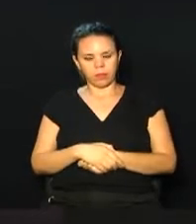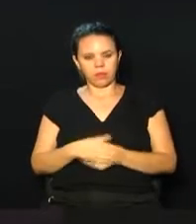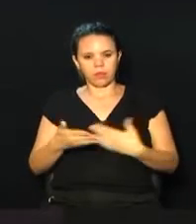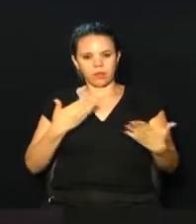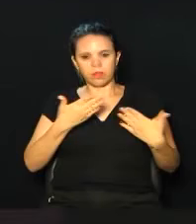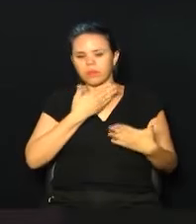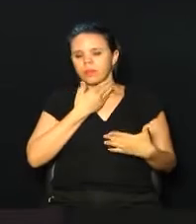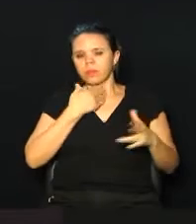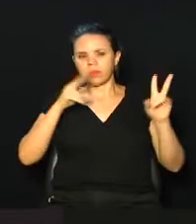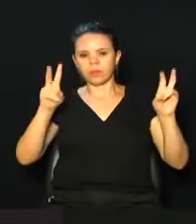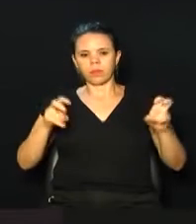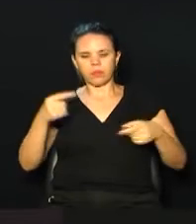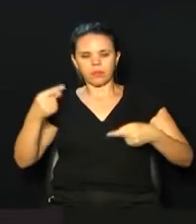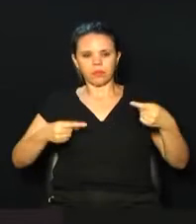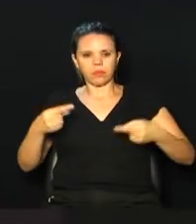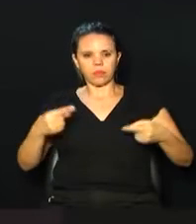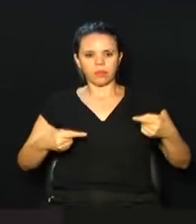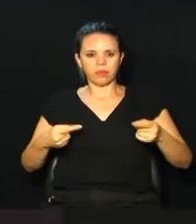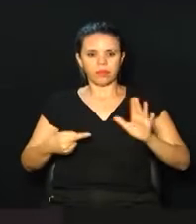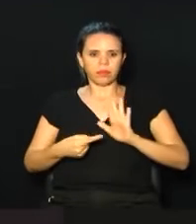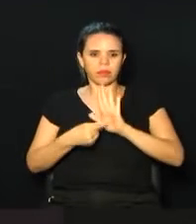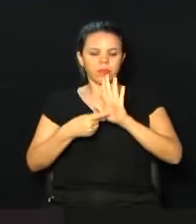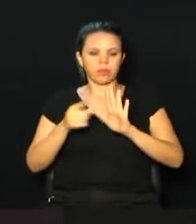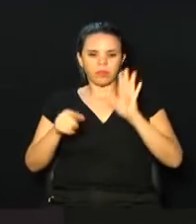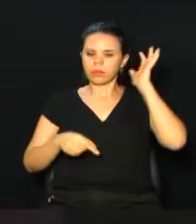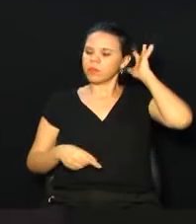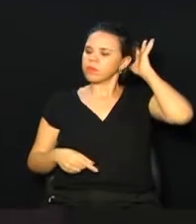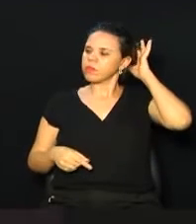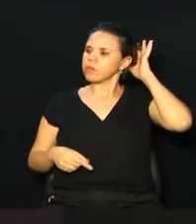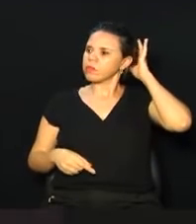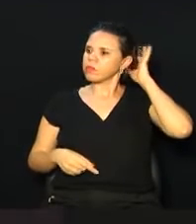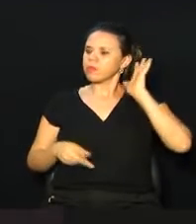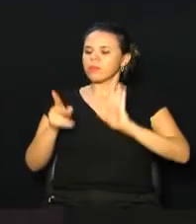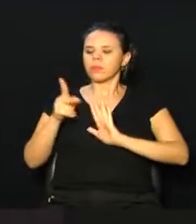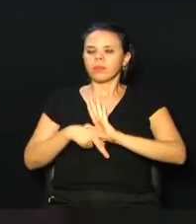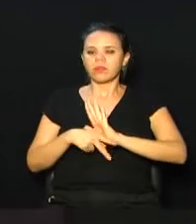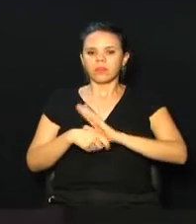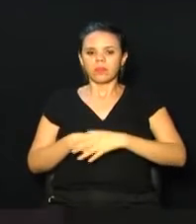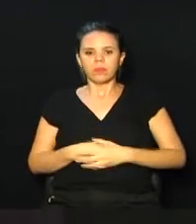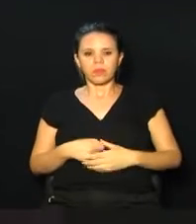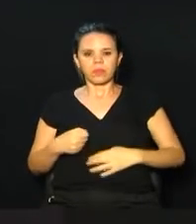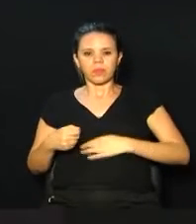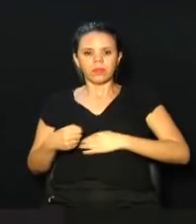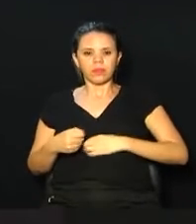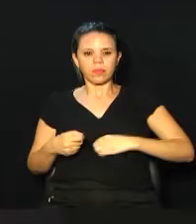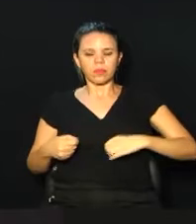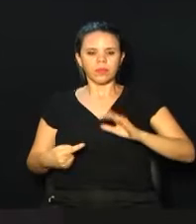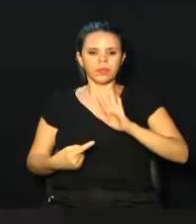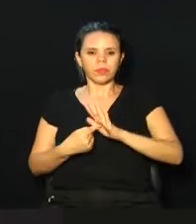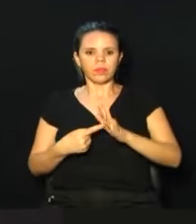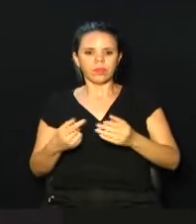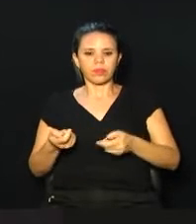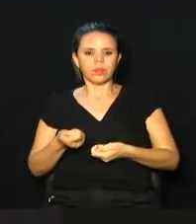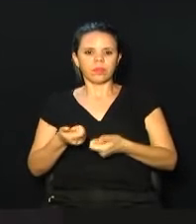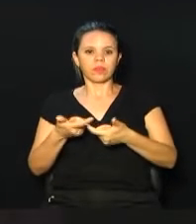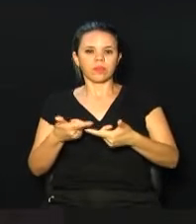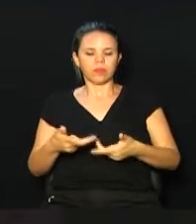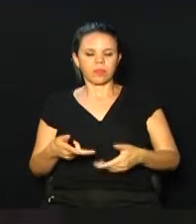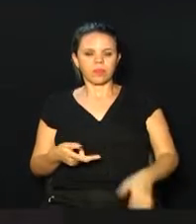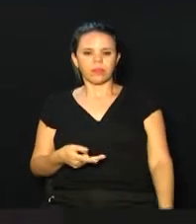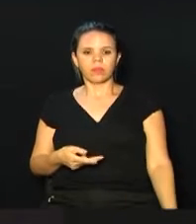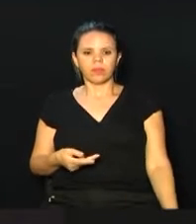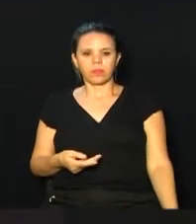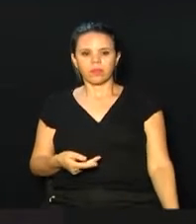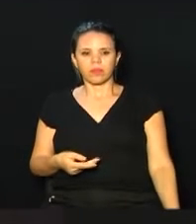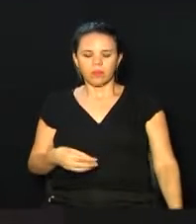debate, dessa discussão, porque nós vamos apresentar isso, nós vamos apresentar os projetos, nós vamos mostrar quais os benefícios que eles deverão